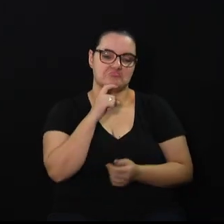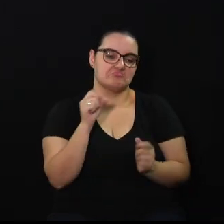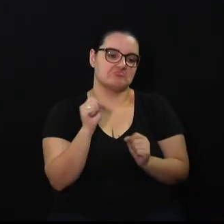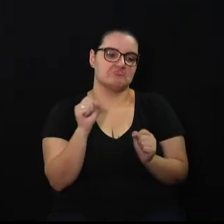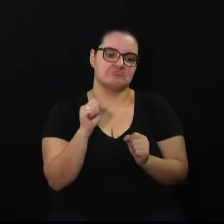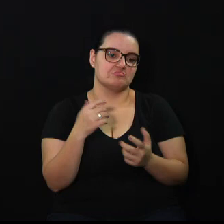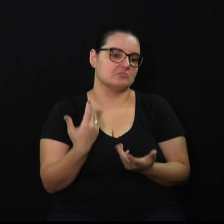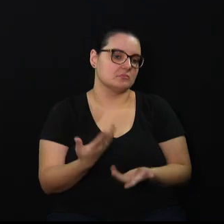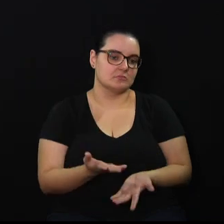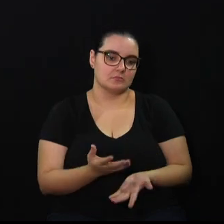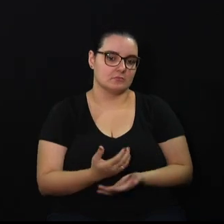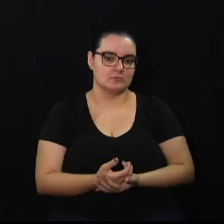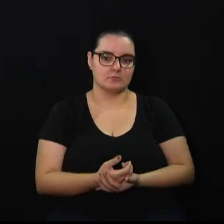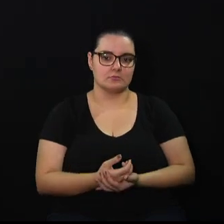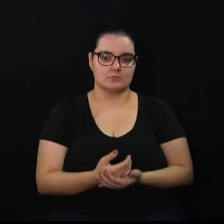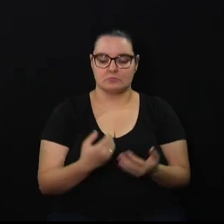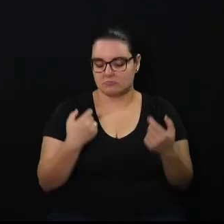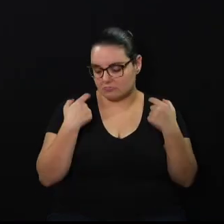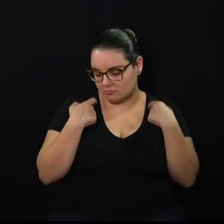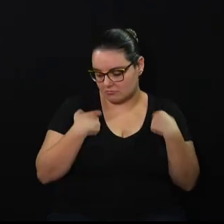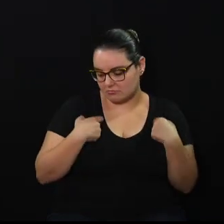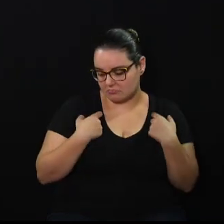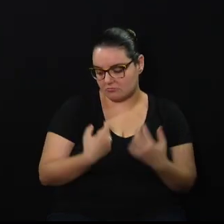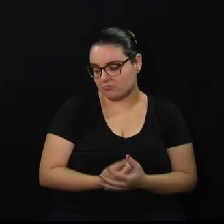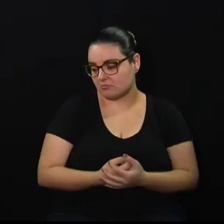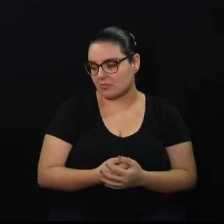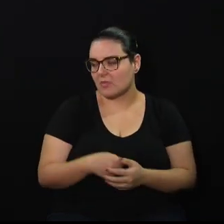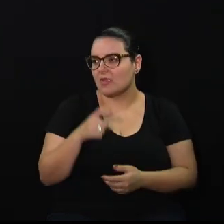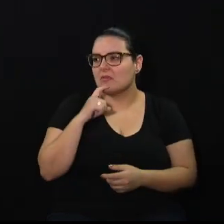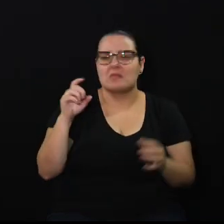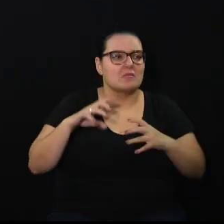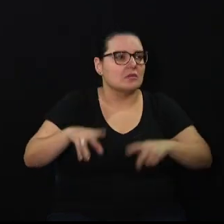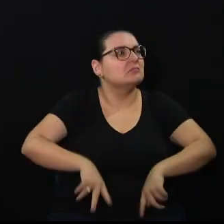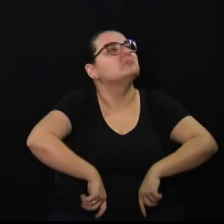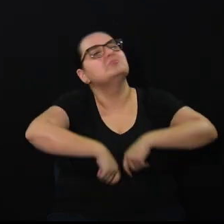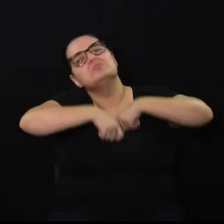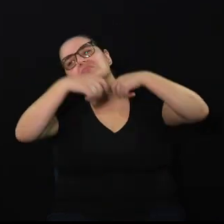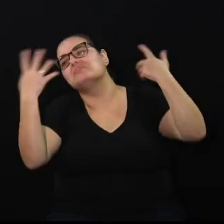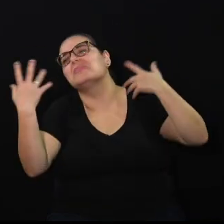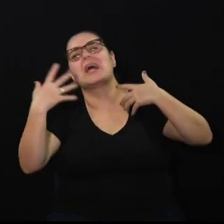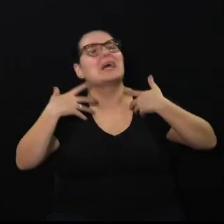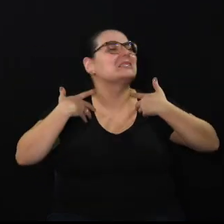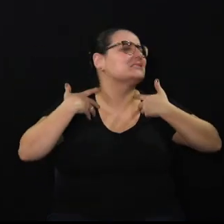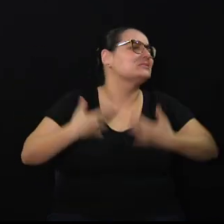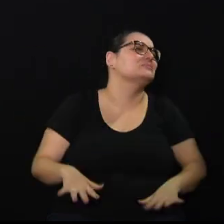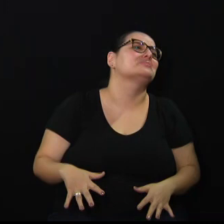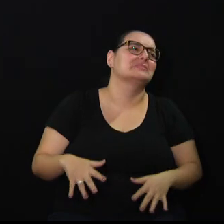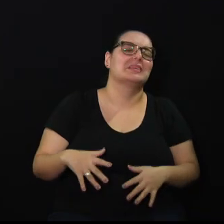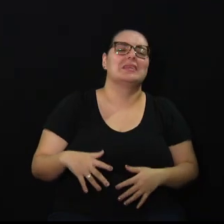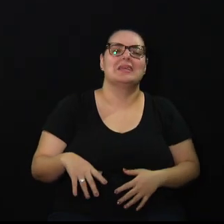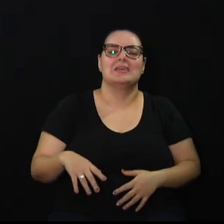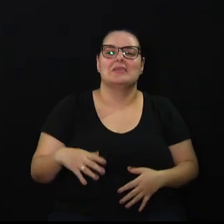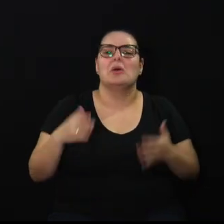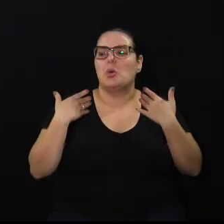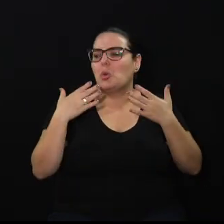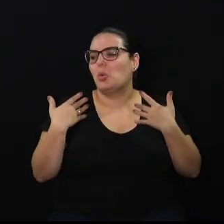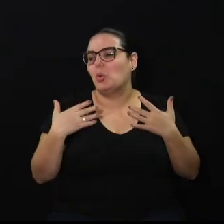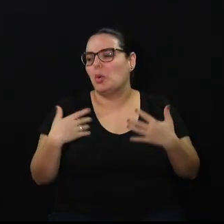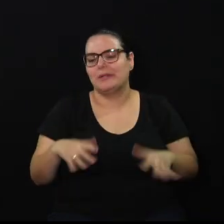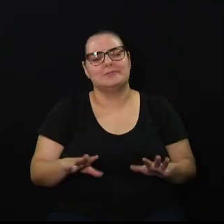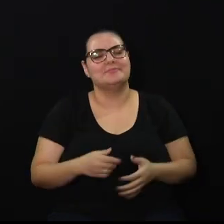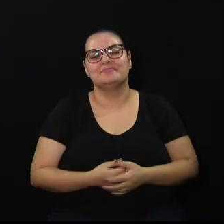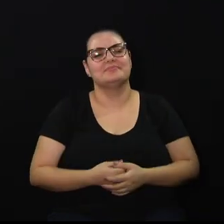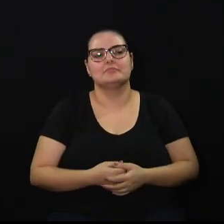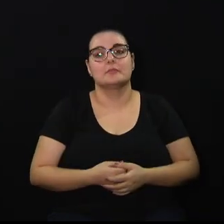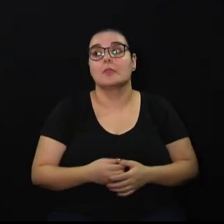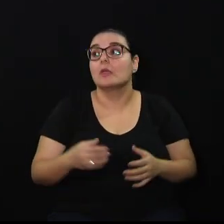então às vezes as ficam de camisetinha elas tiram a roupa de frio elas não aguentam ficar com a roupa de frio